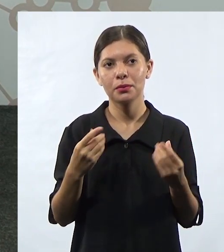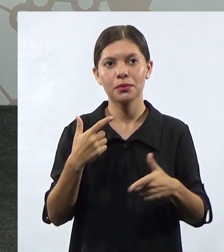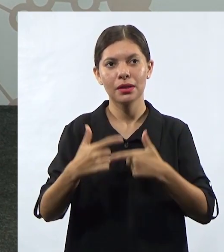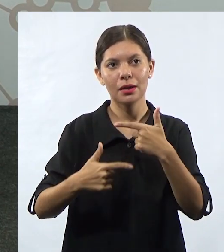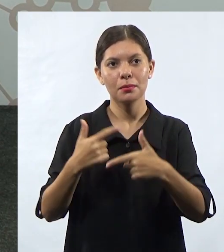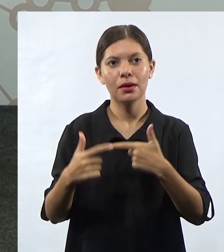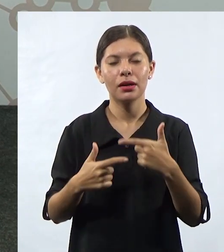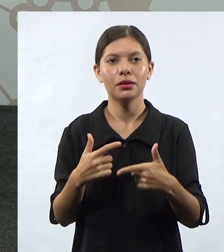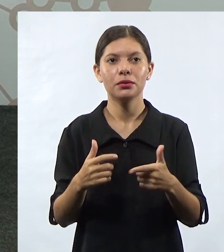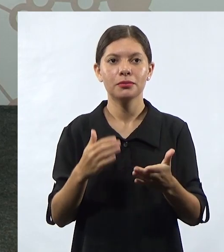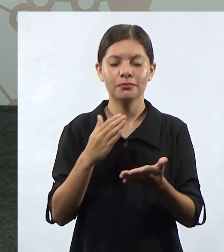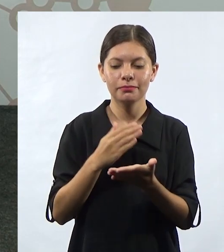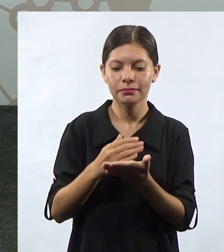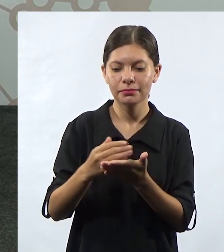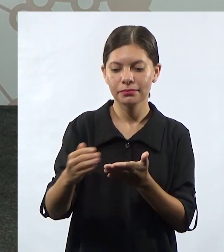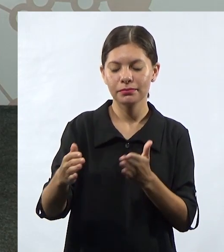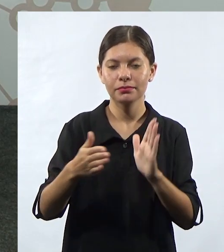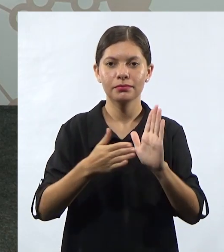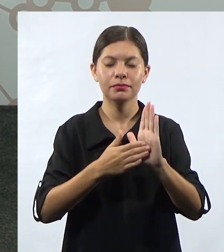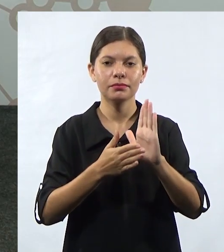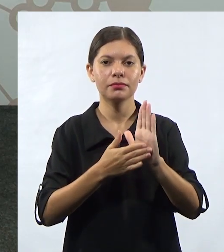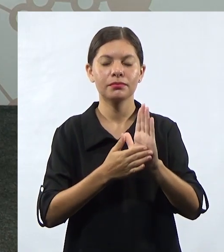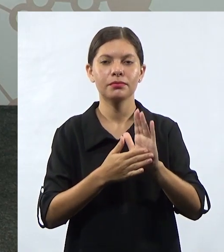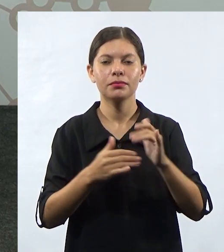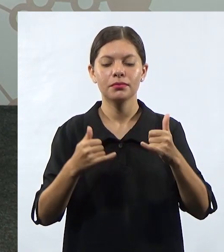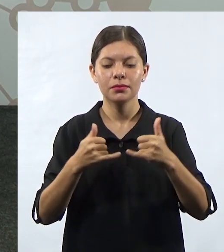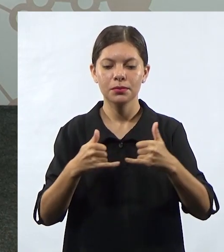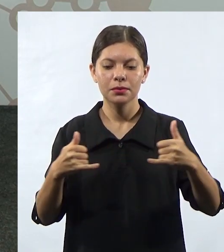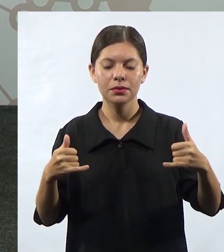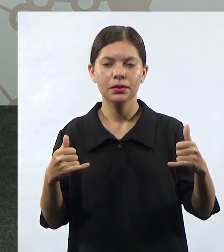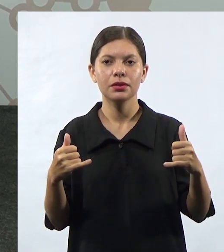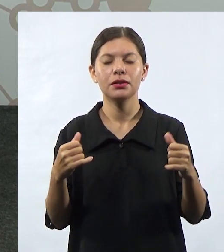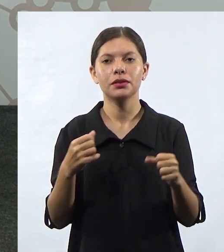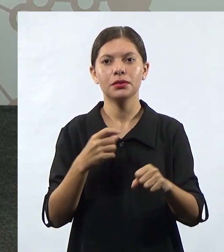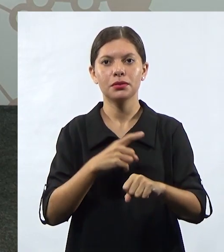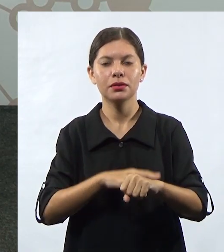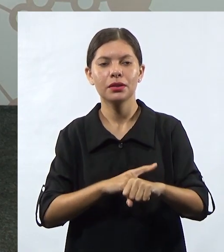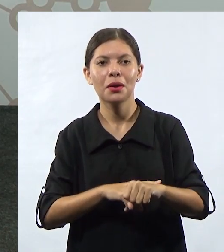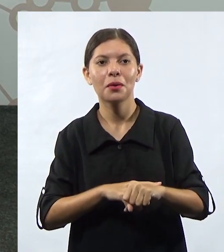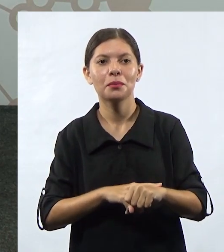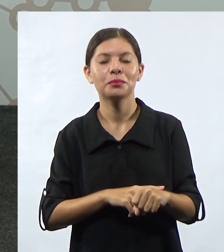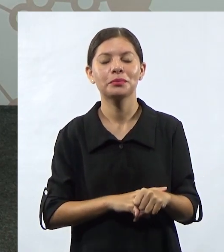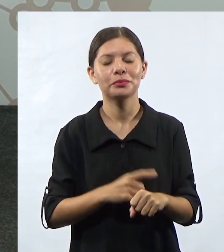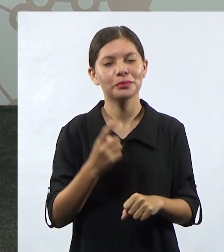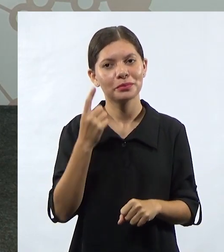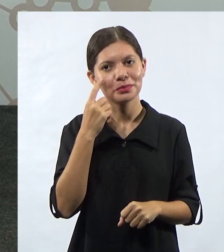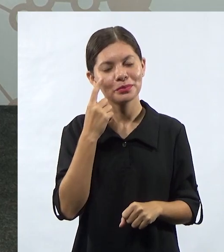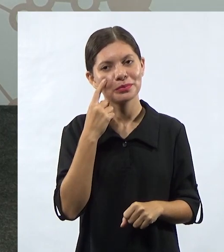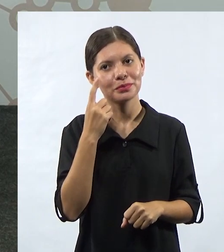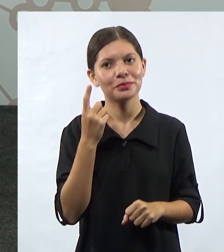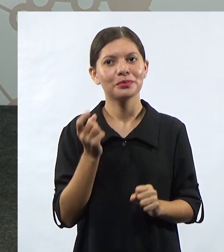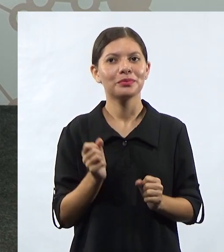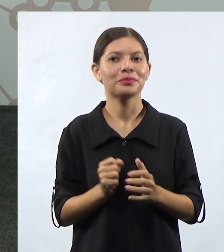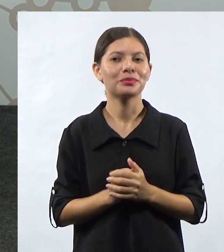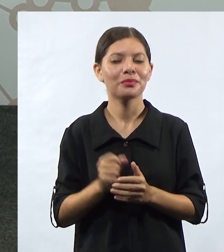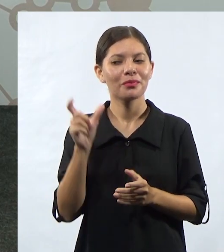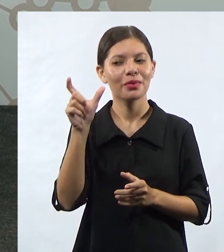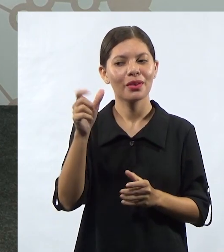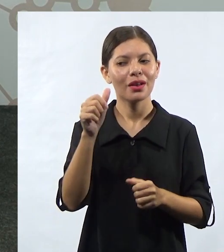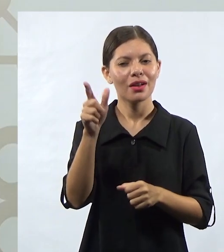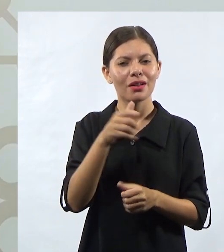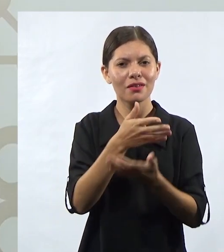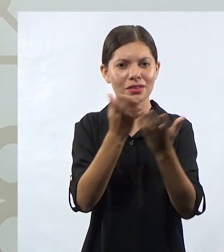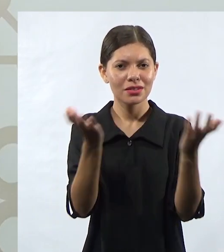aí realizados a partir dessa proposta de linha do tempo. Vamos ver, né, o que o pessoal vai